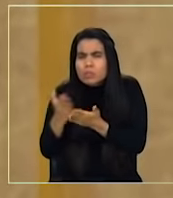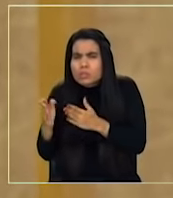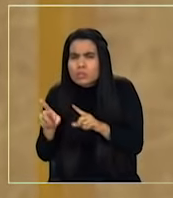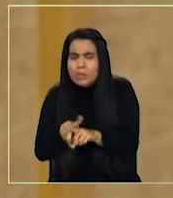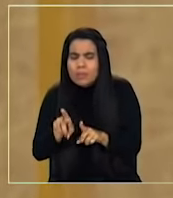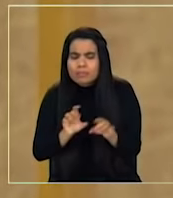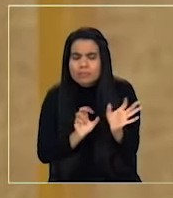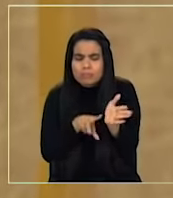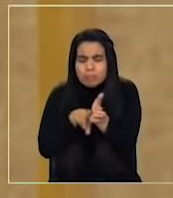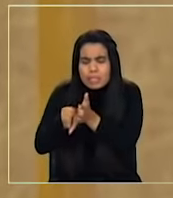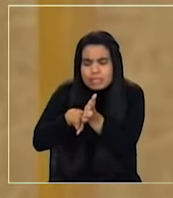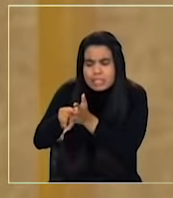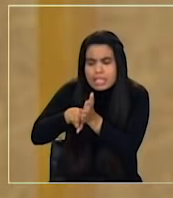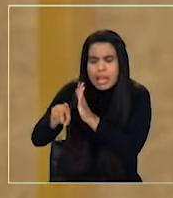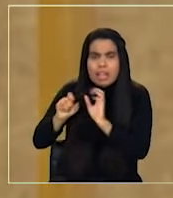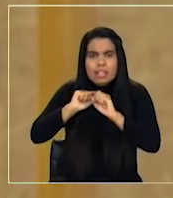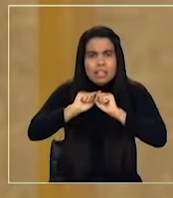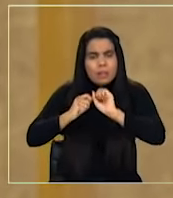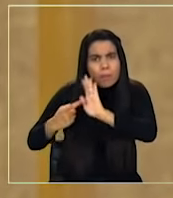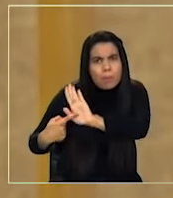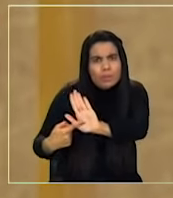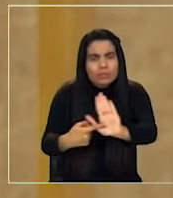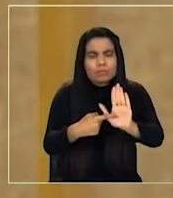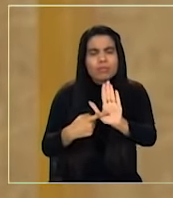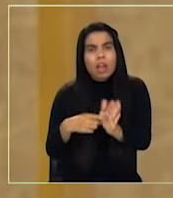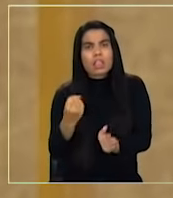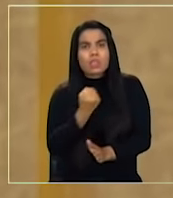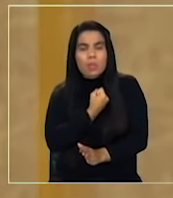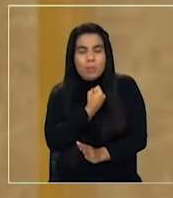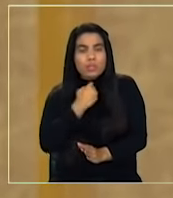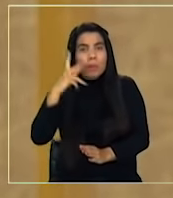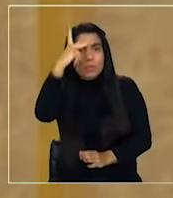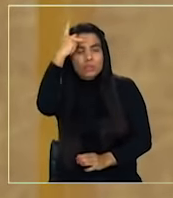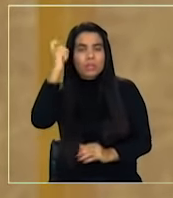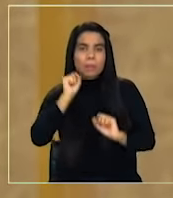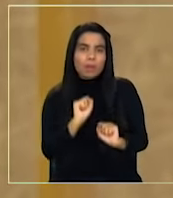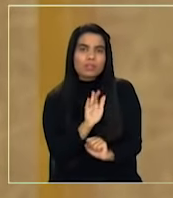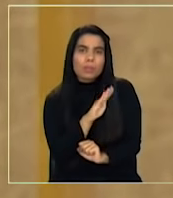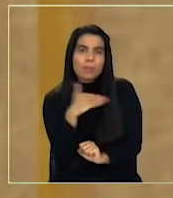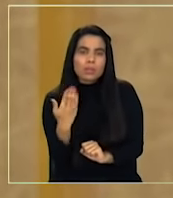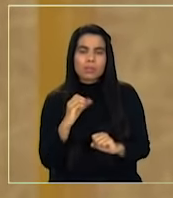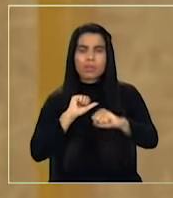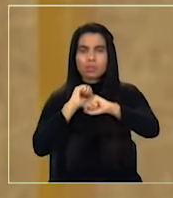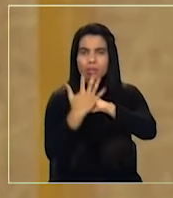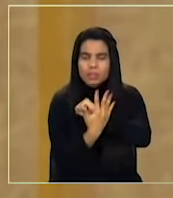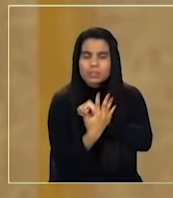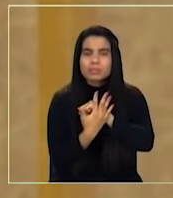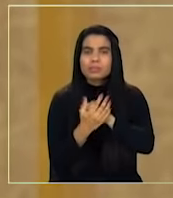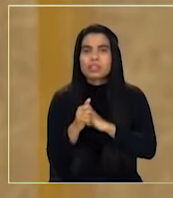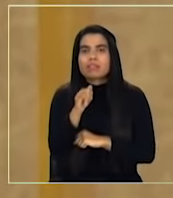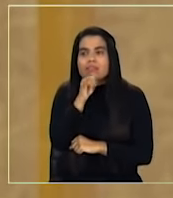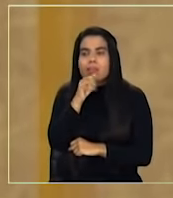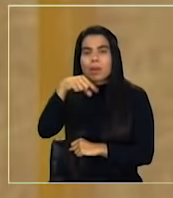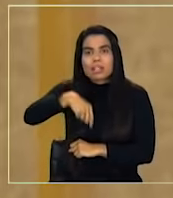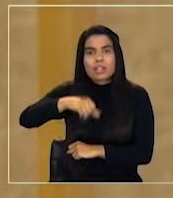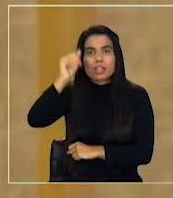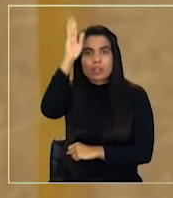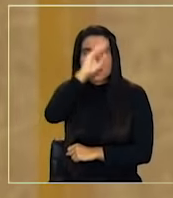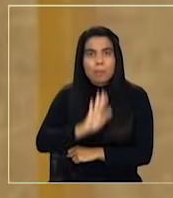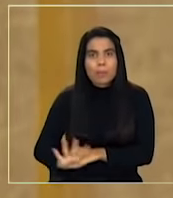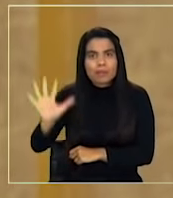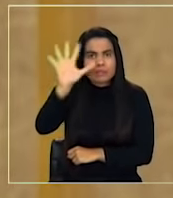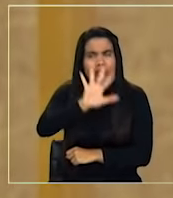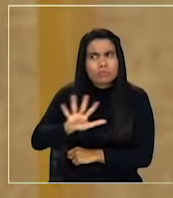possíveis mortos no Brasil e no mundo. Aqui no Brasil, eu ouvi